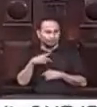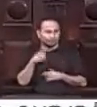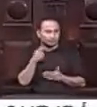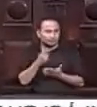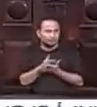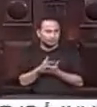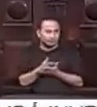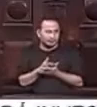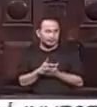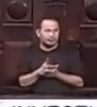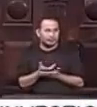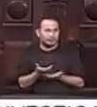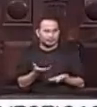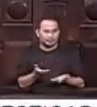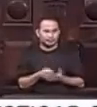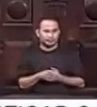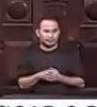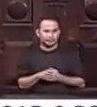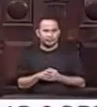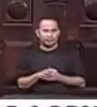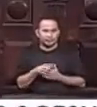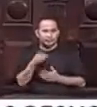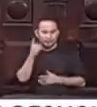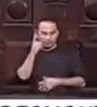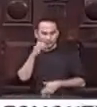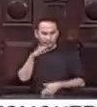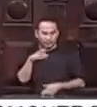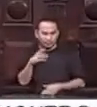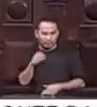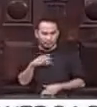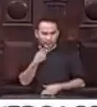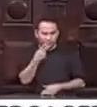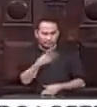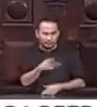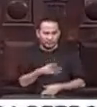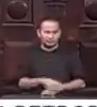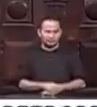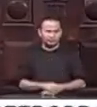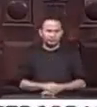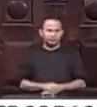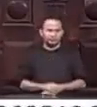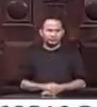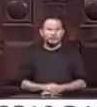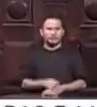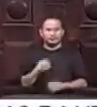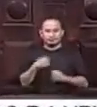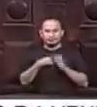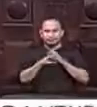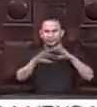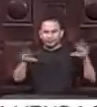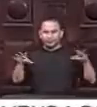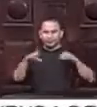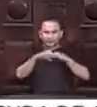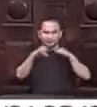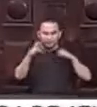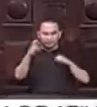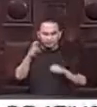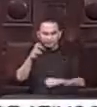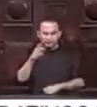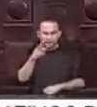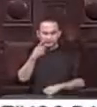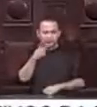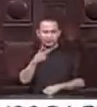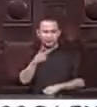para governador e secretário. Uma parte, não. Uma parte, deputado Eleomar Coelho. Não, deputado, é bom ficar muito claro que esse artigo 5º,